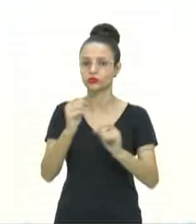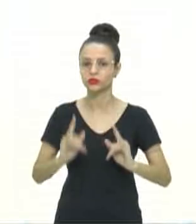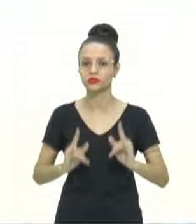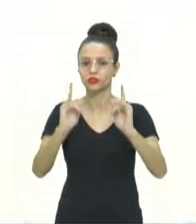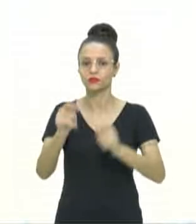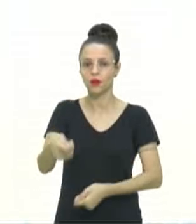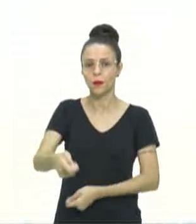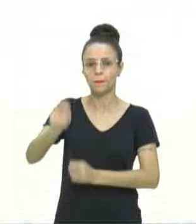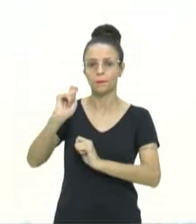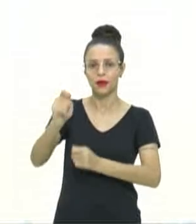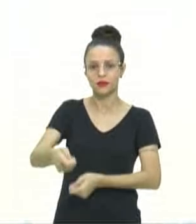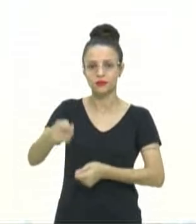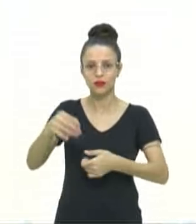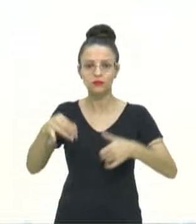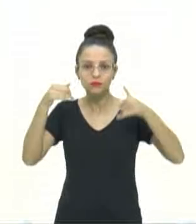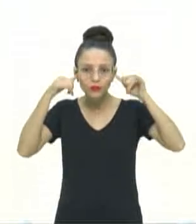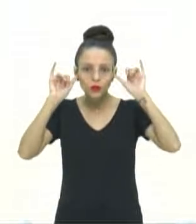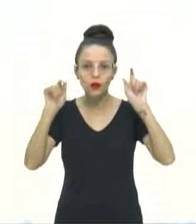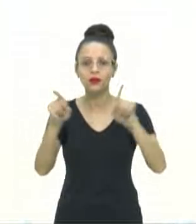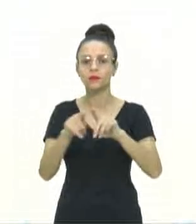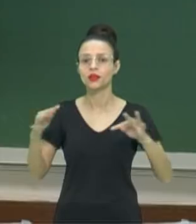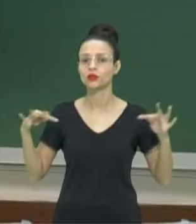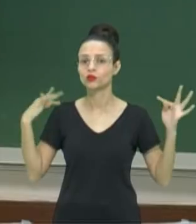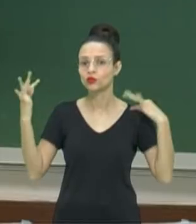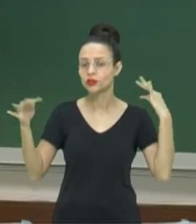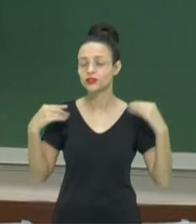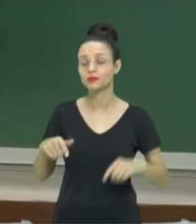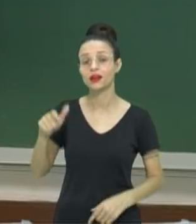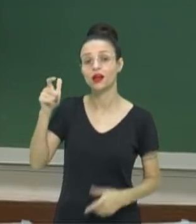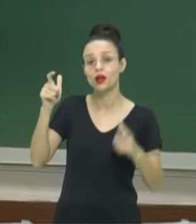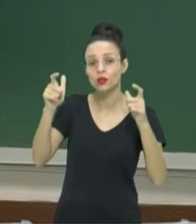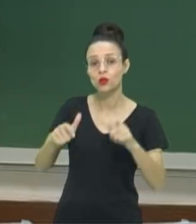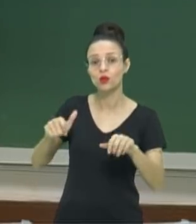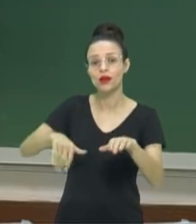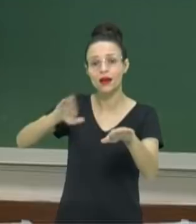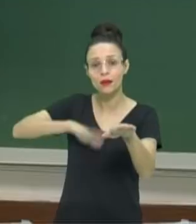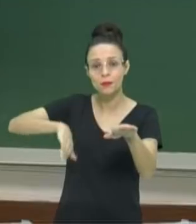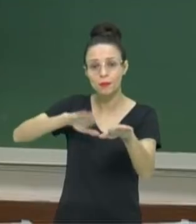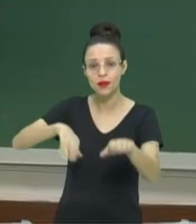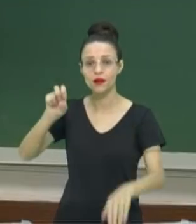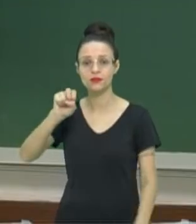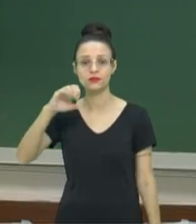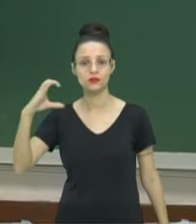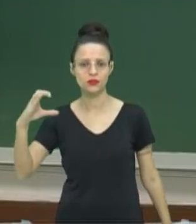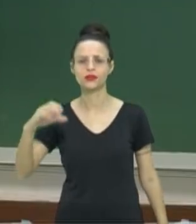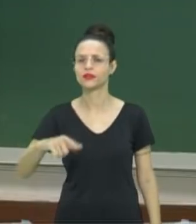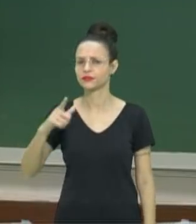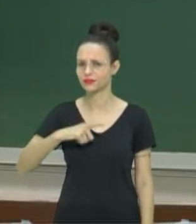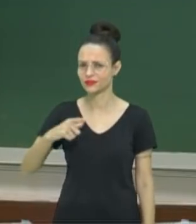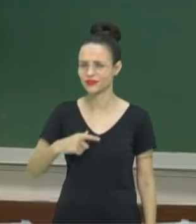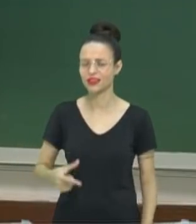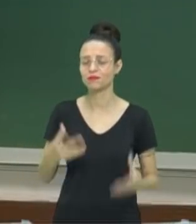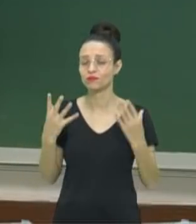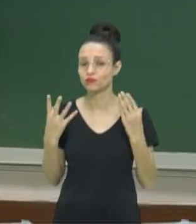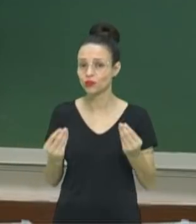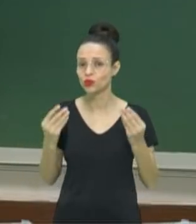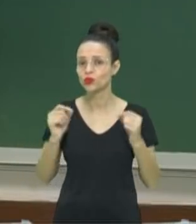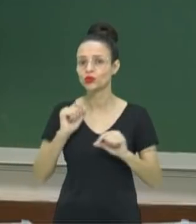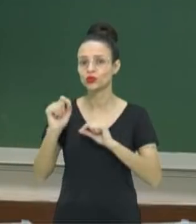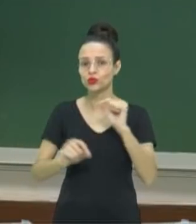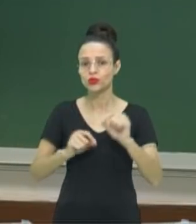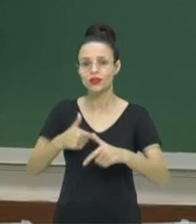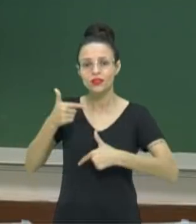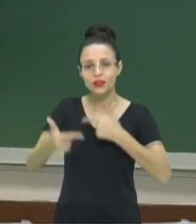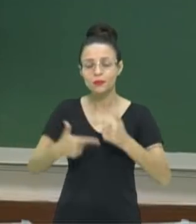a pecuária e o turismo. Na região litorânea de Santa Catarina, nós vamos ter ali uma grande quantidade de